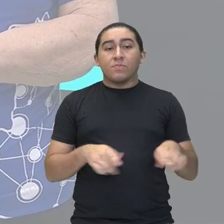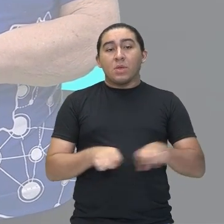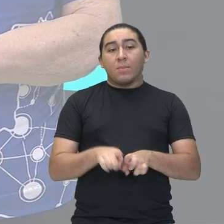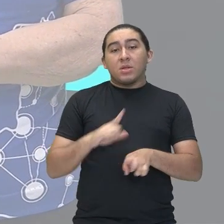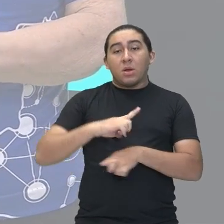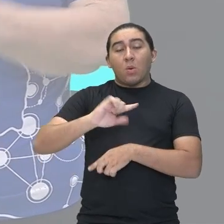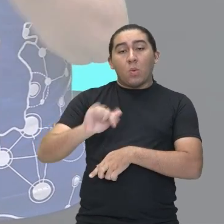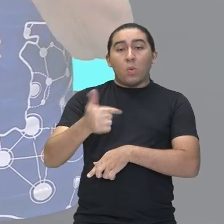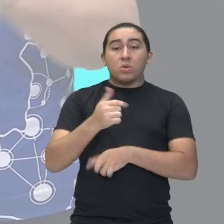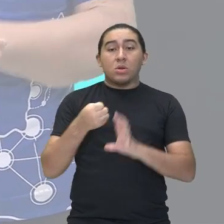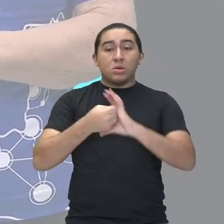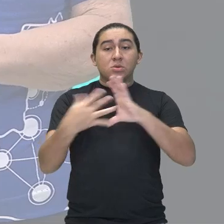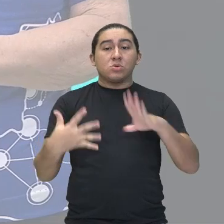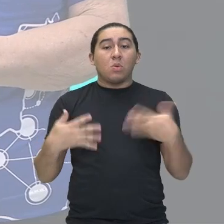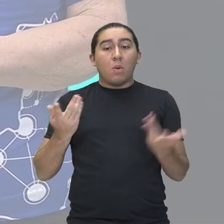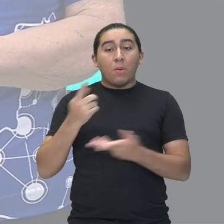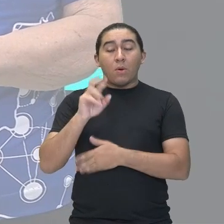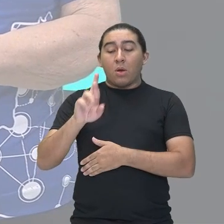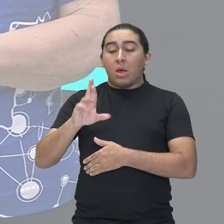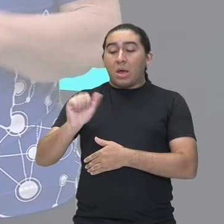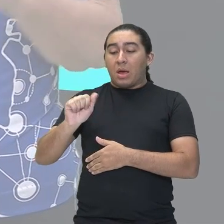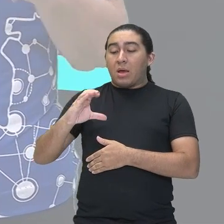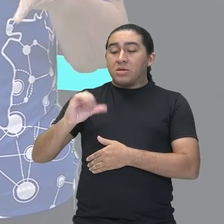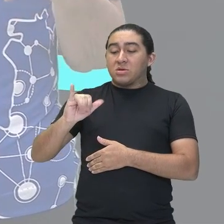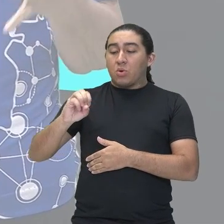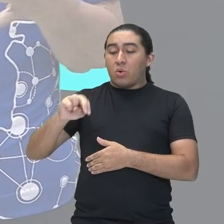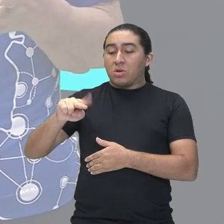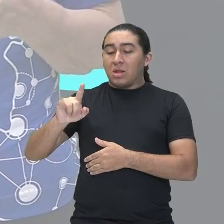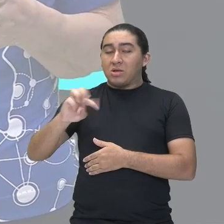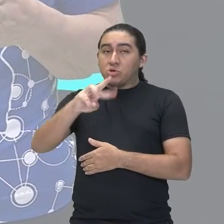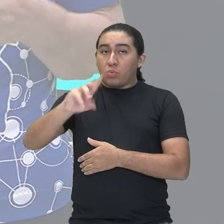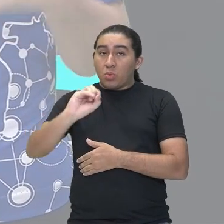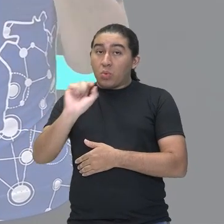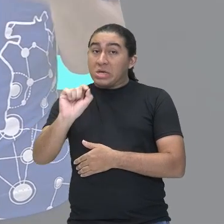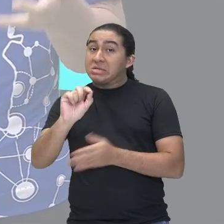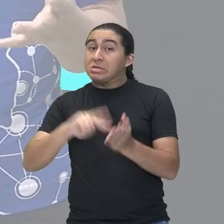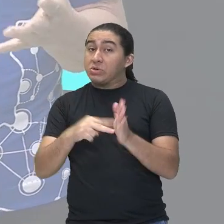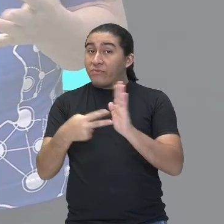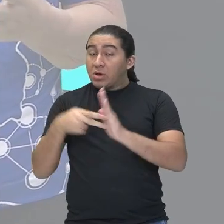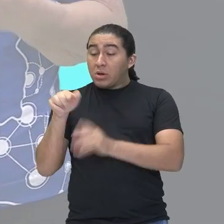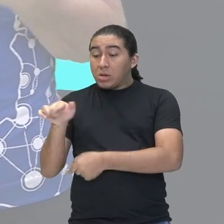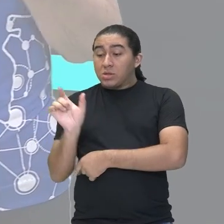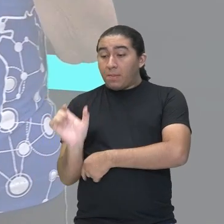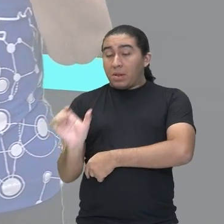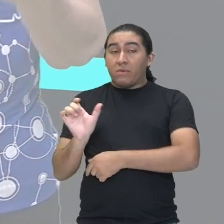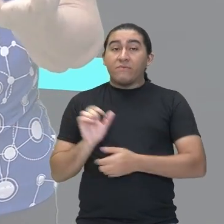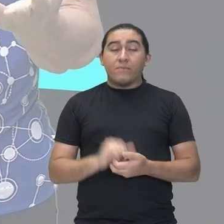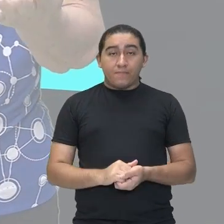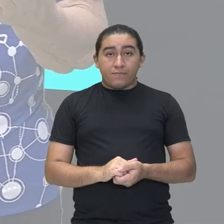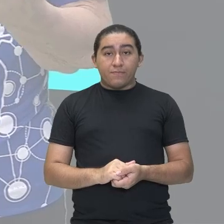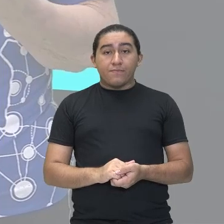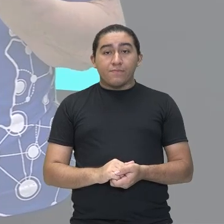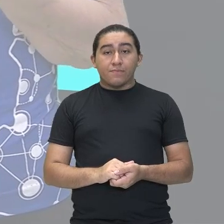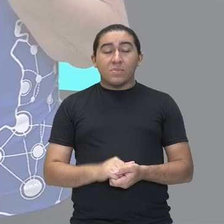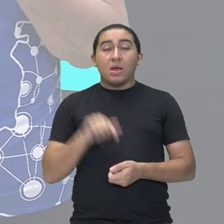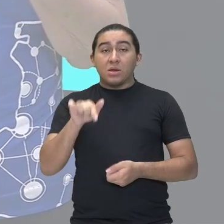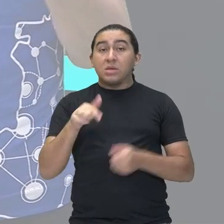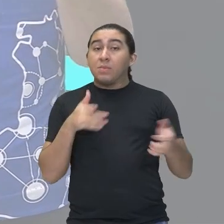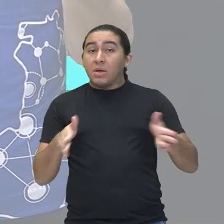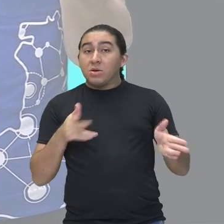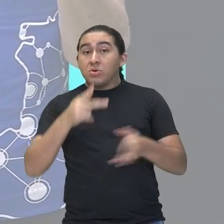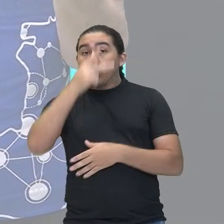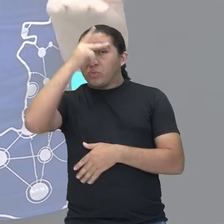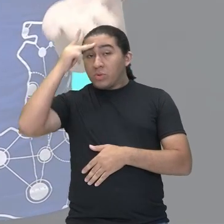outra característica, é o racionalismo. Então, nesse período, as pessoas tentam